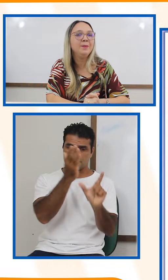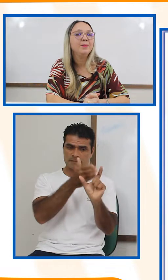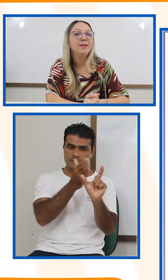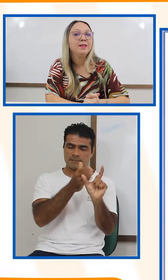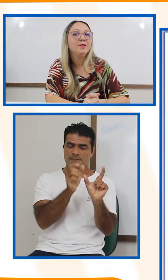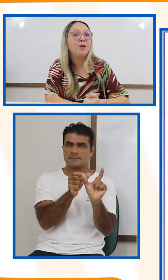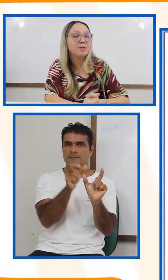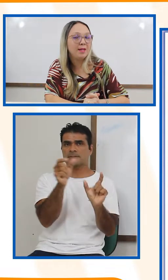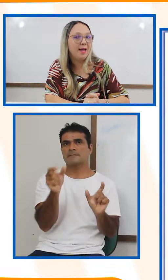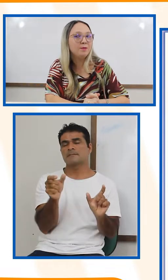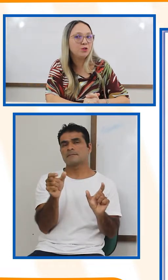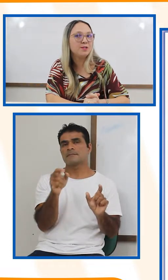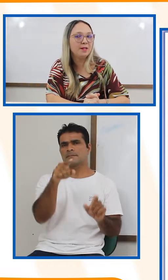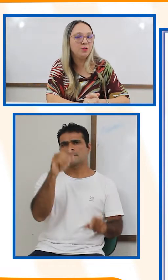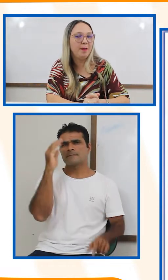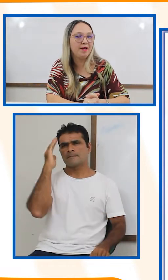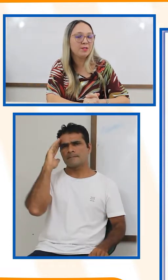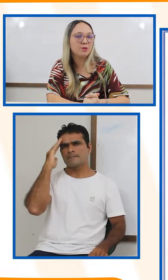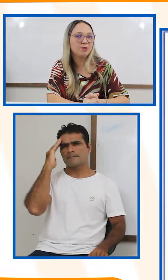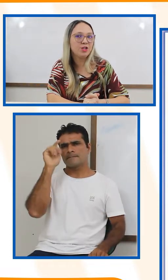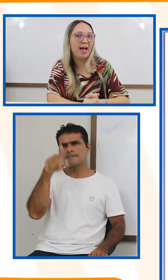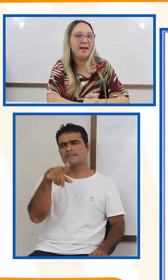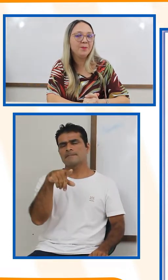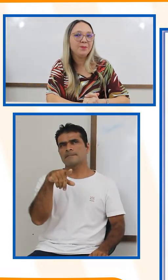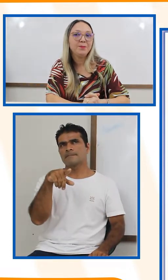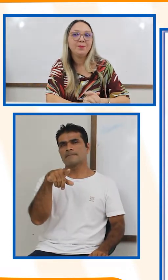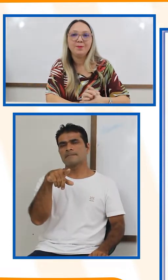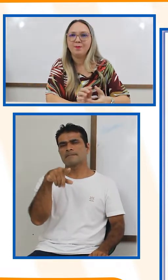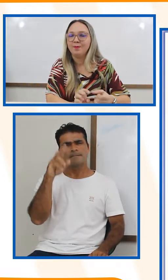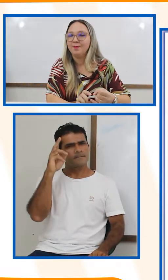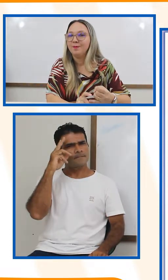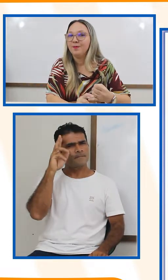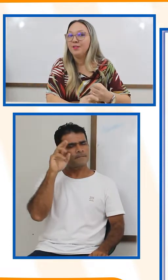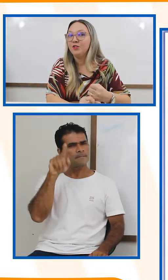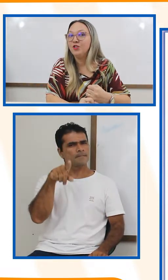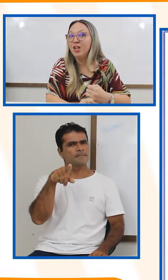pensar e vamos lá, dizendo palavras com já.